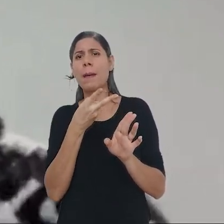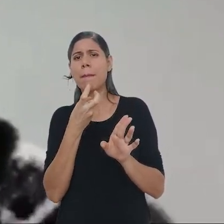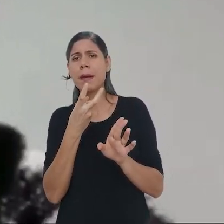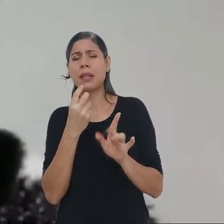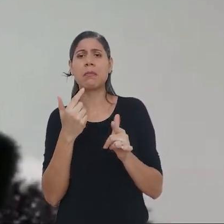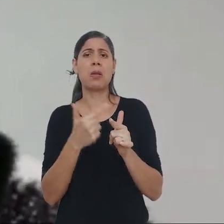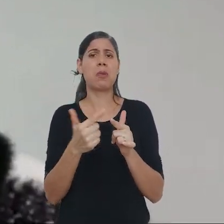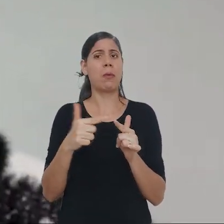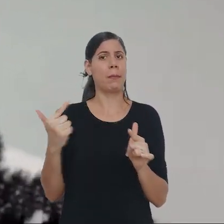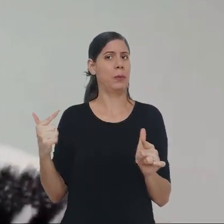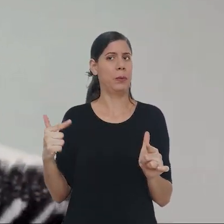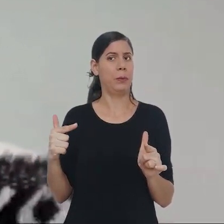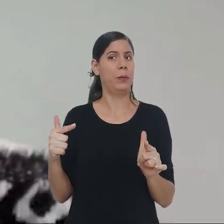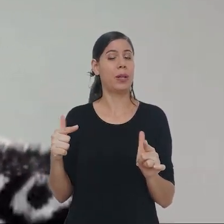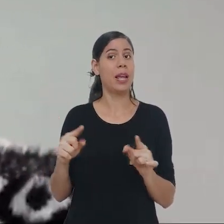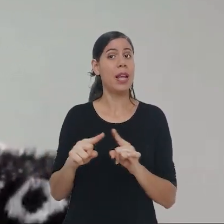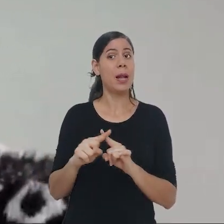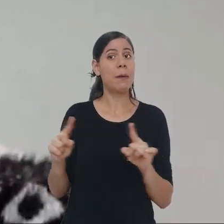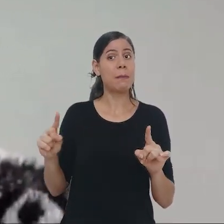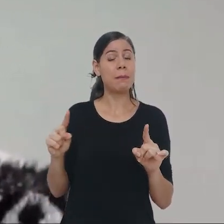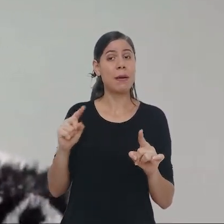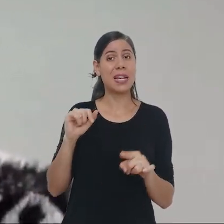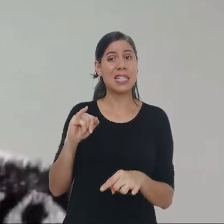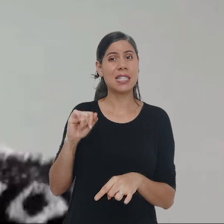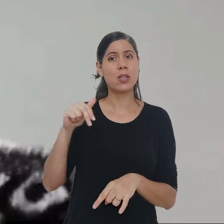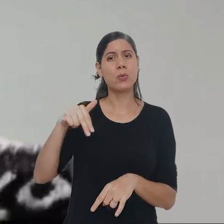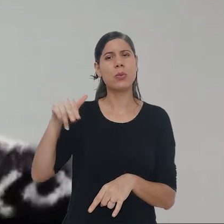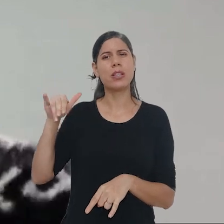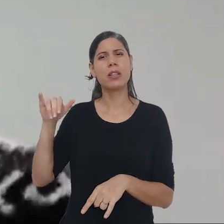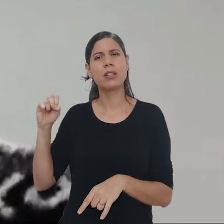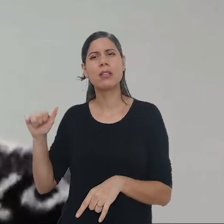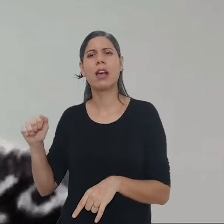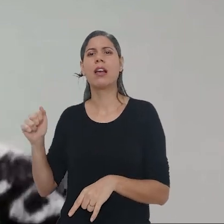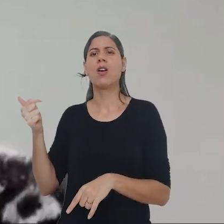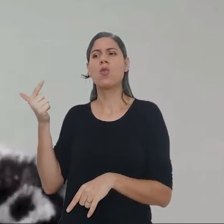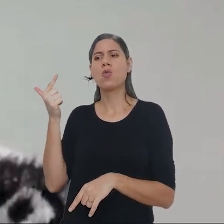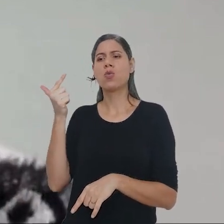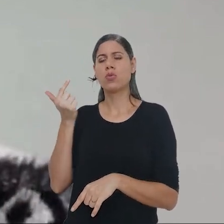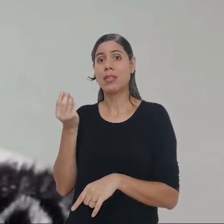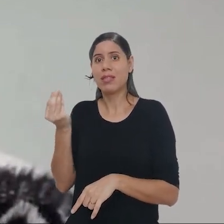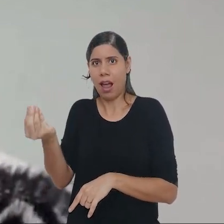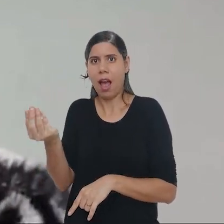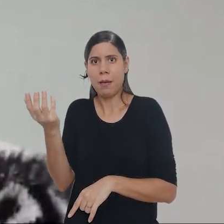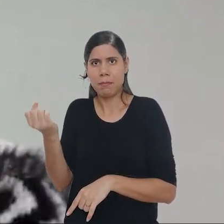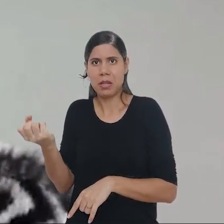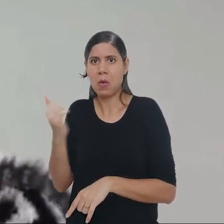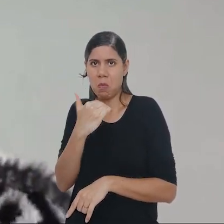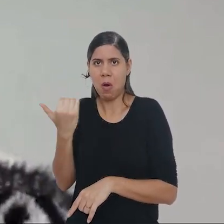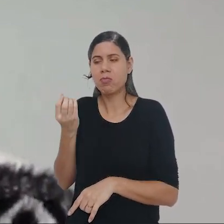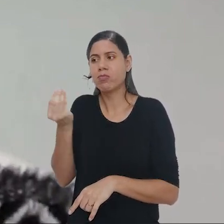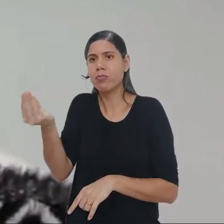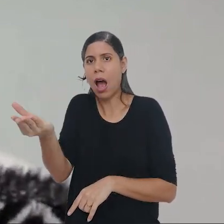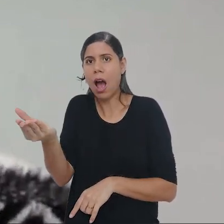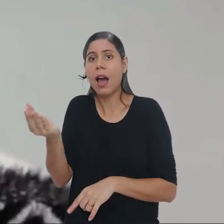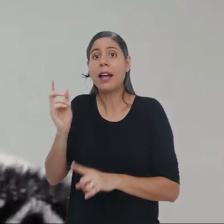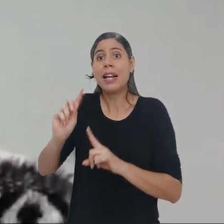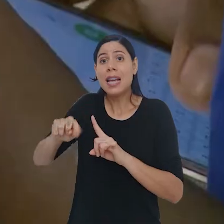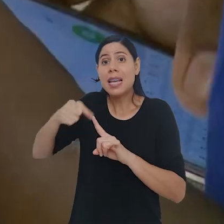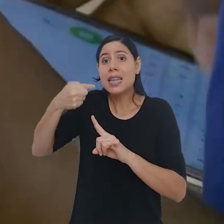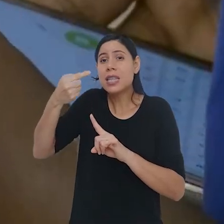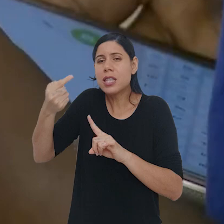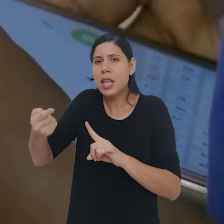lá, ou é falsa agora, né? Porque às vezes o servidor consegue identificar isso antes da concessão, aí não dá problema